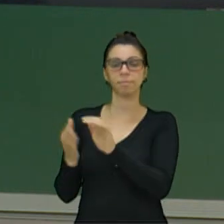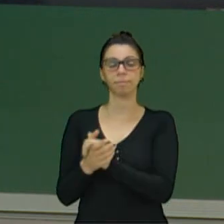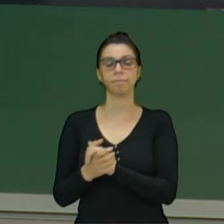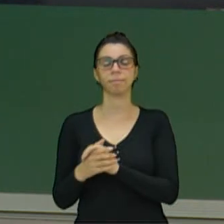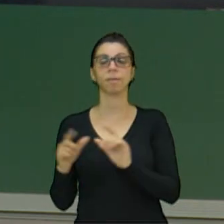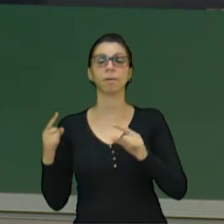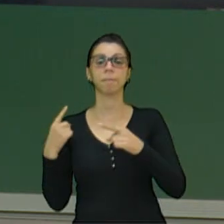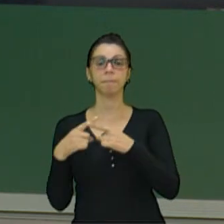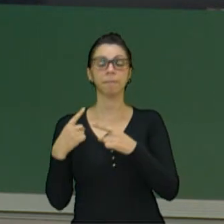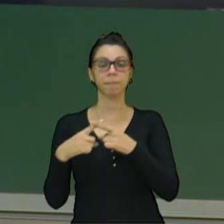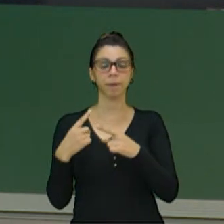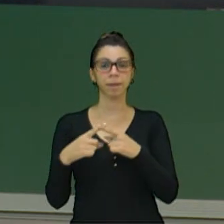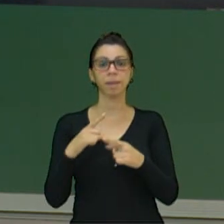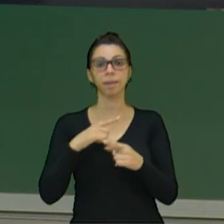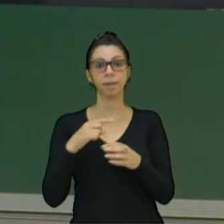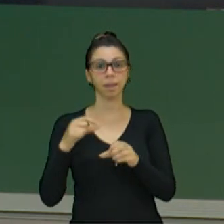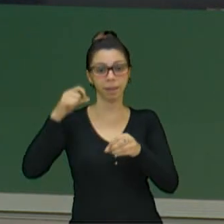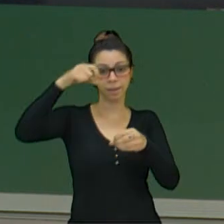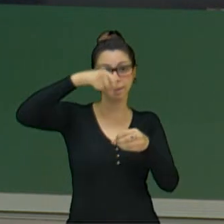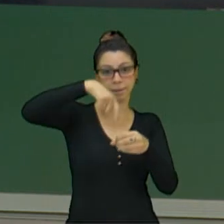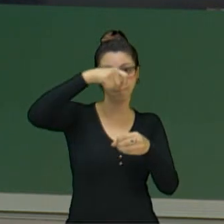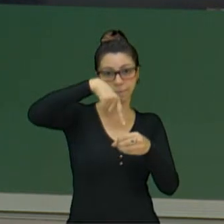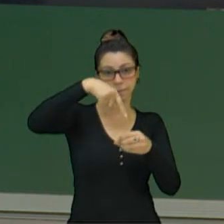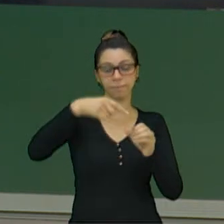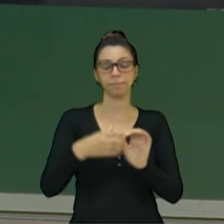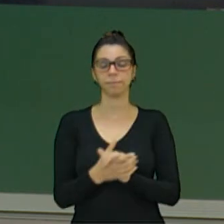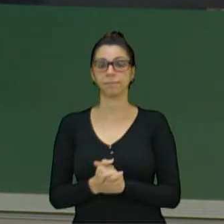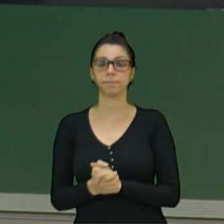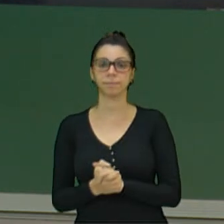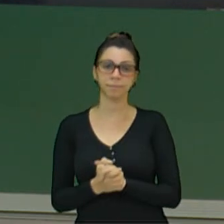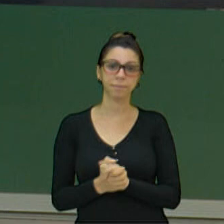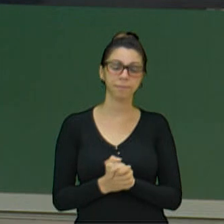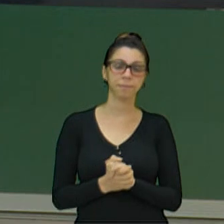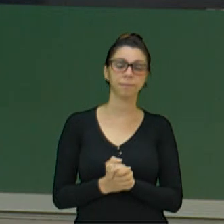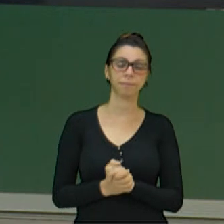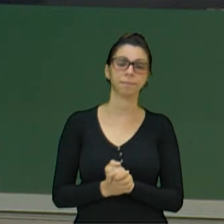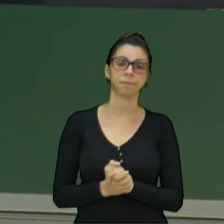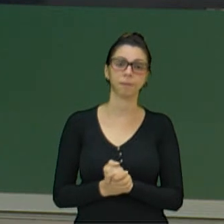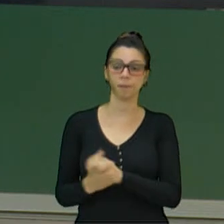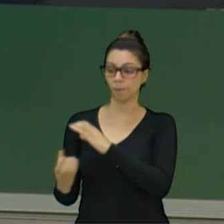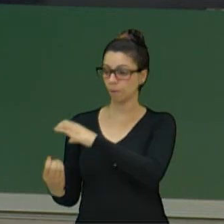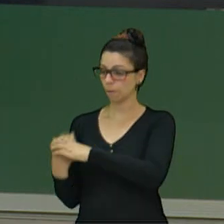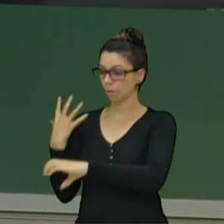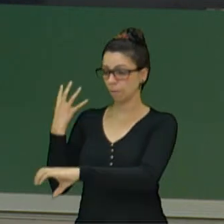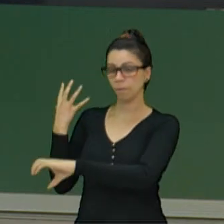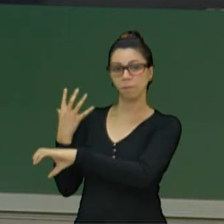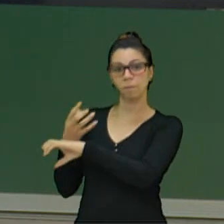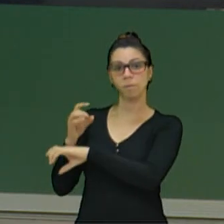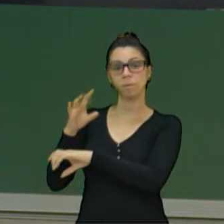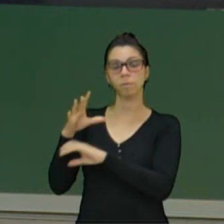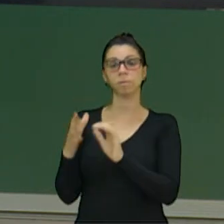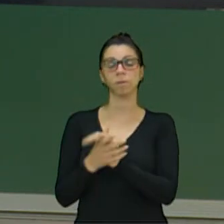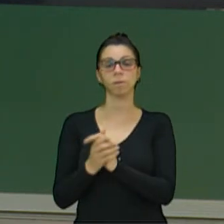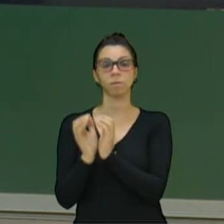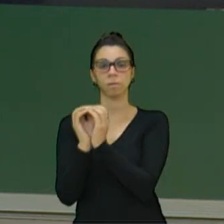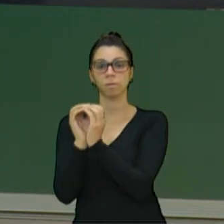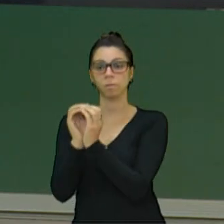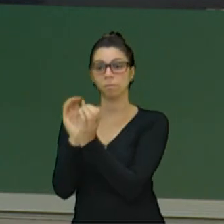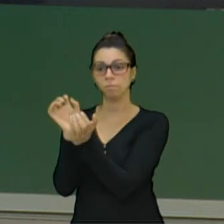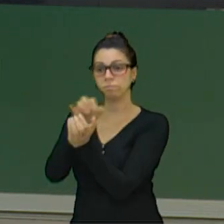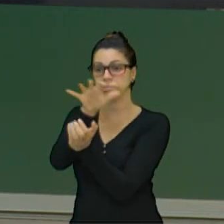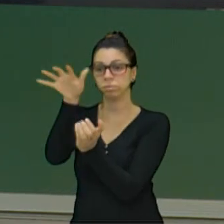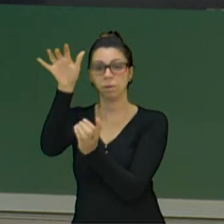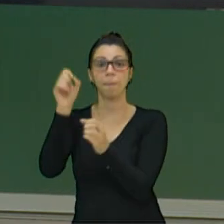porque têm sementes. Então agora a gente vai falar de plantas que não se reproduzem mais com esporos, e sim